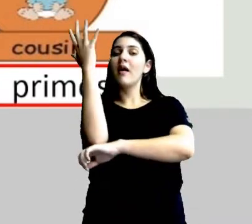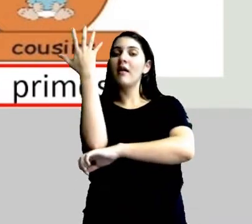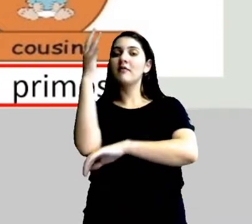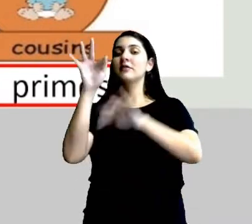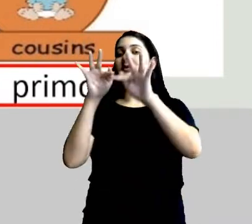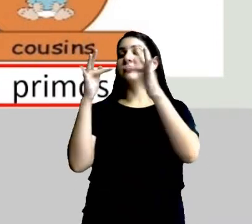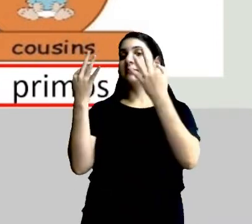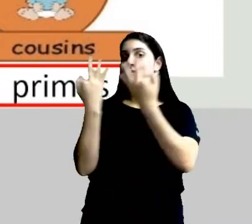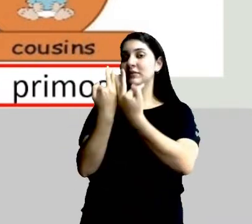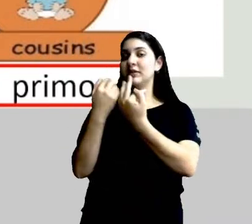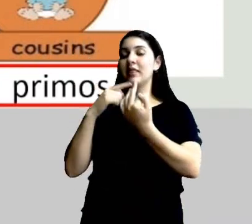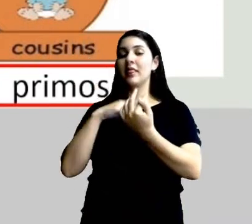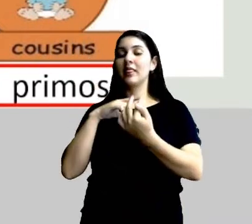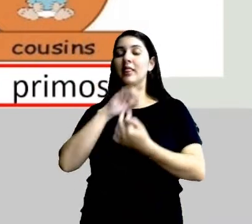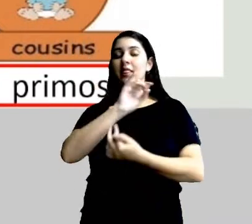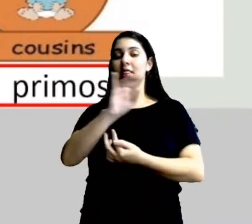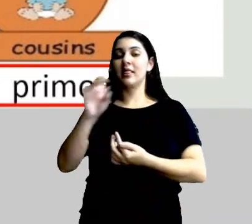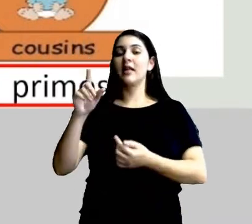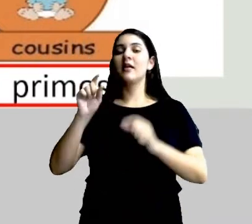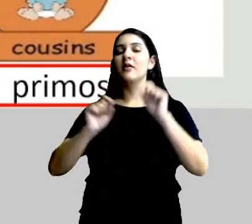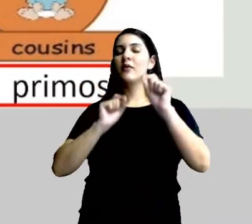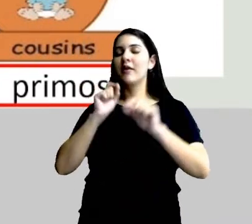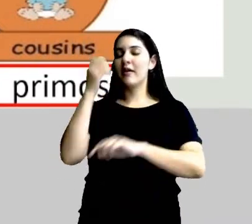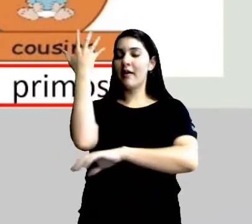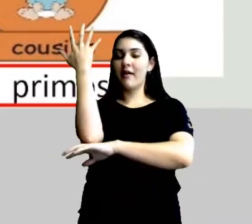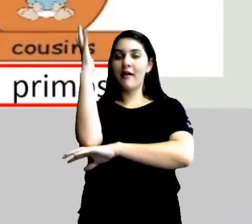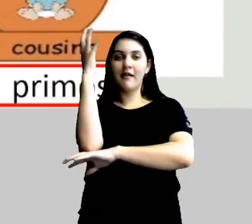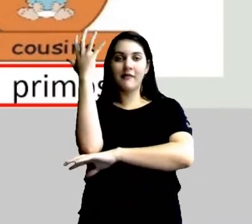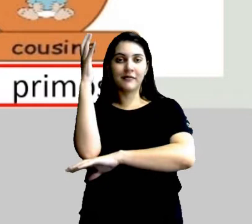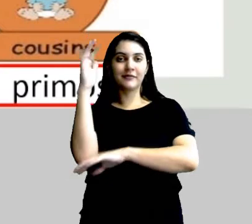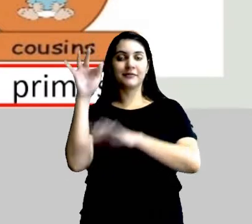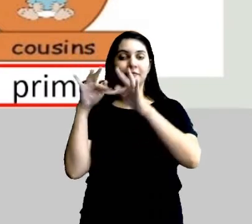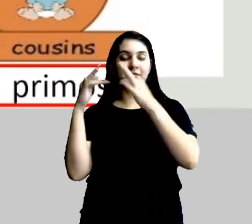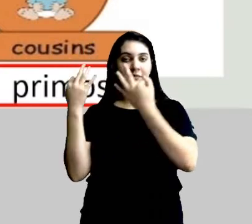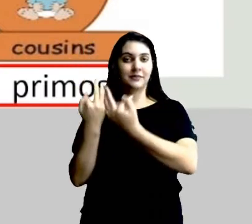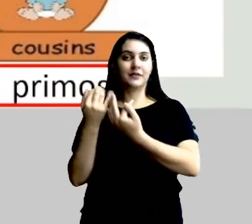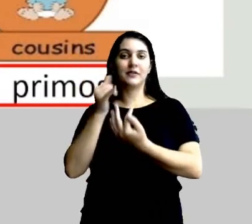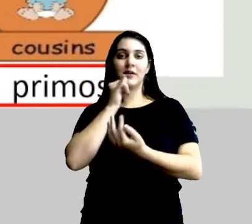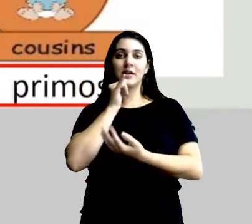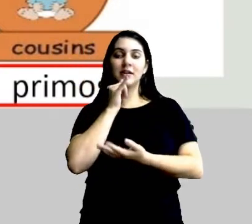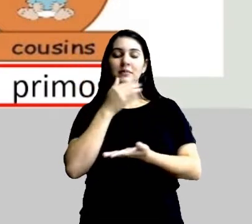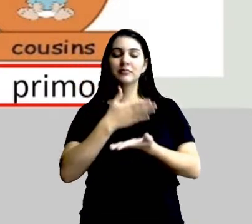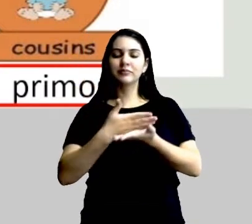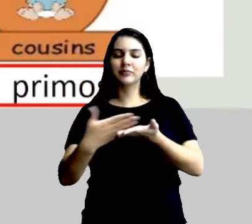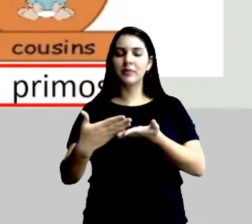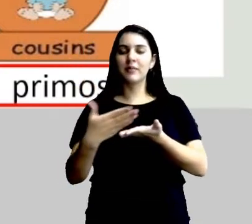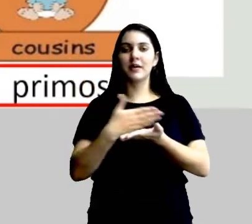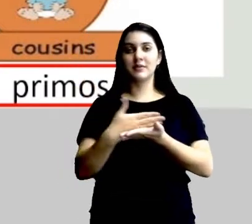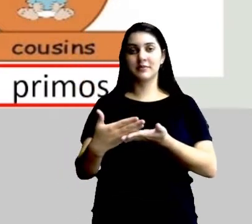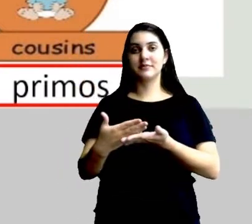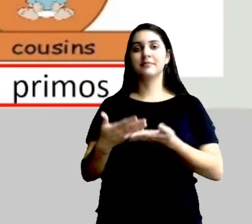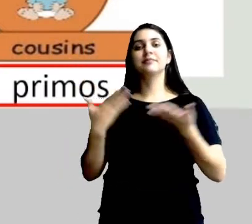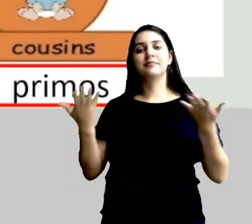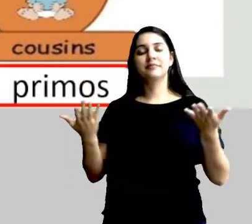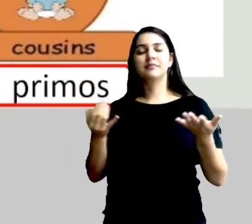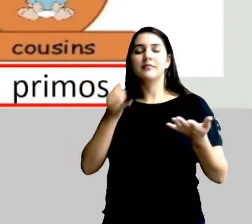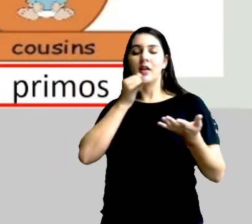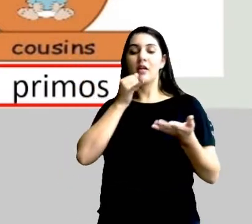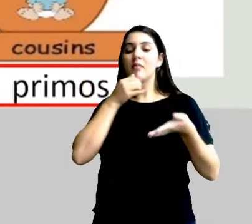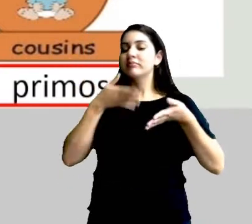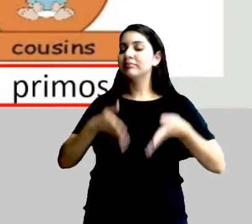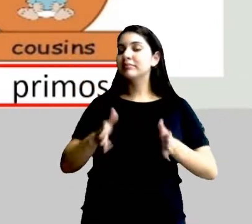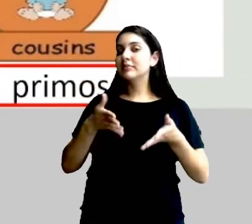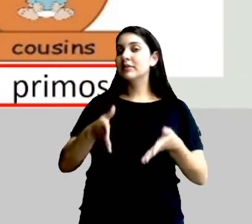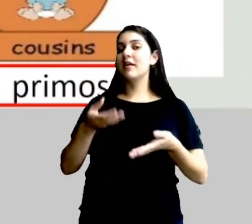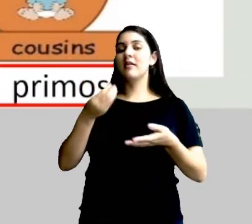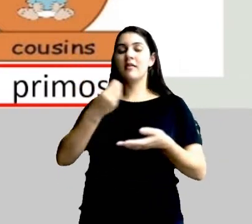Então, toda família, ela tem uma raiz. Partiu-se de alguém para que você hoje esteja aqui, para que eu esteja